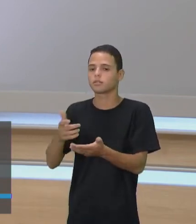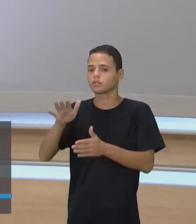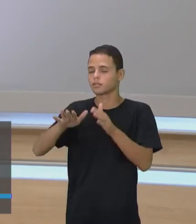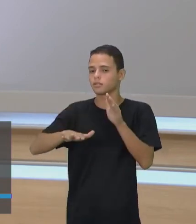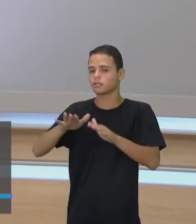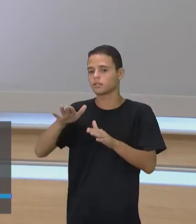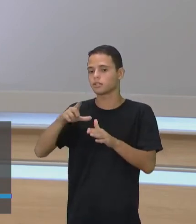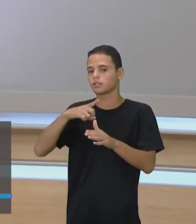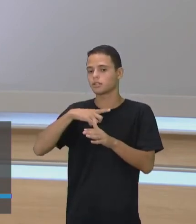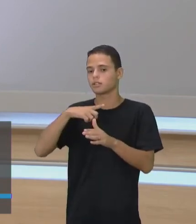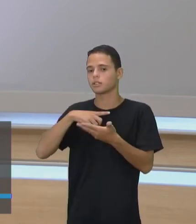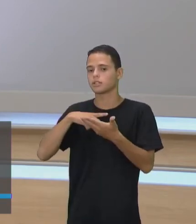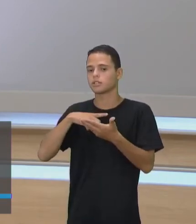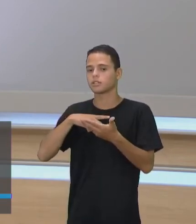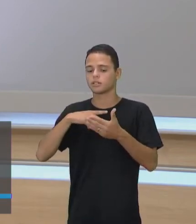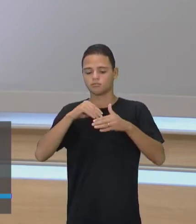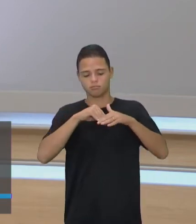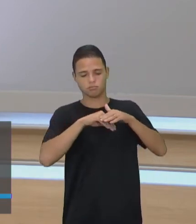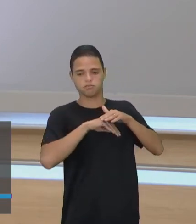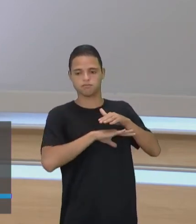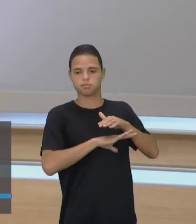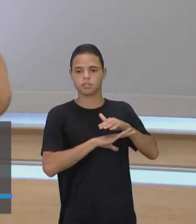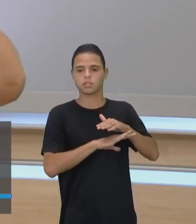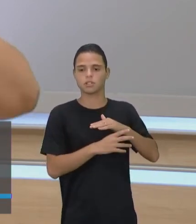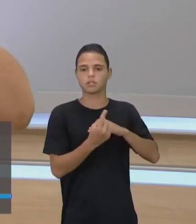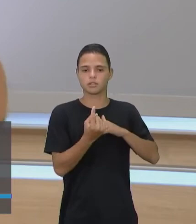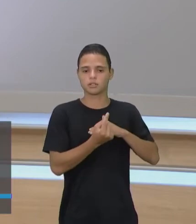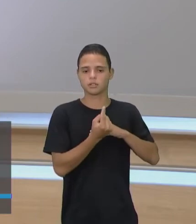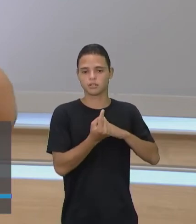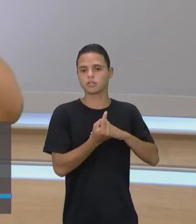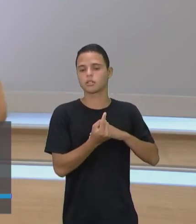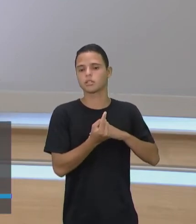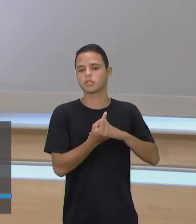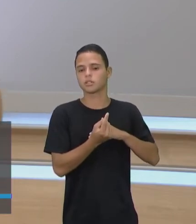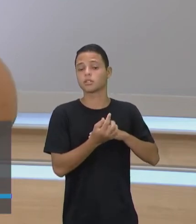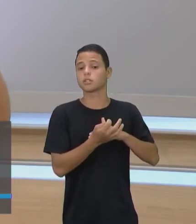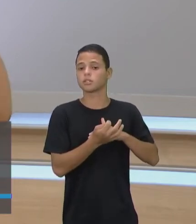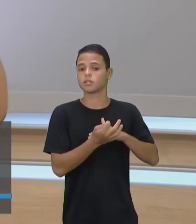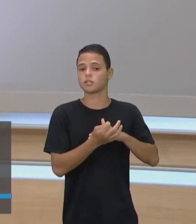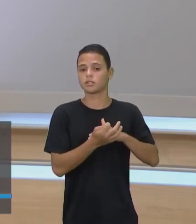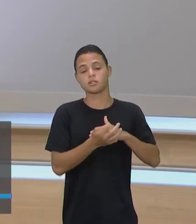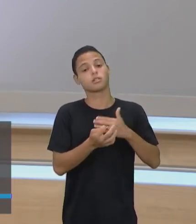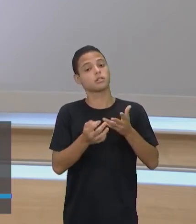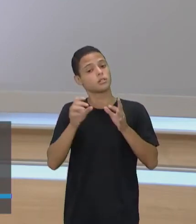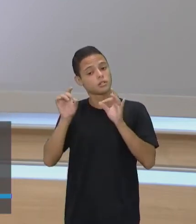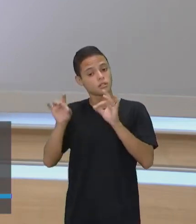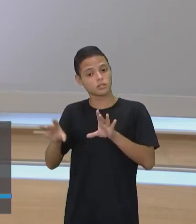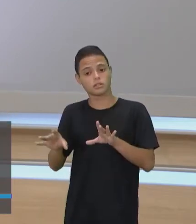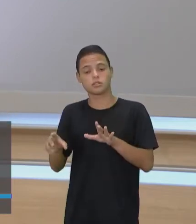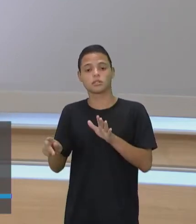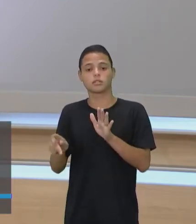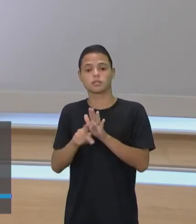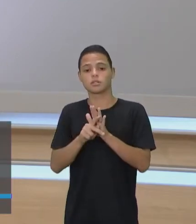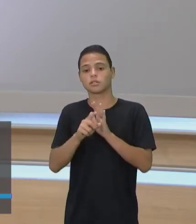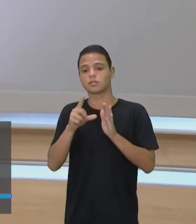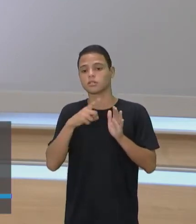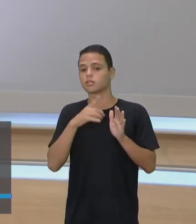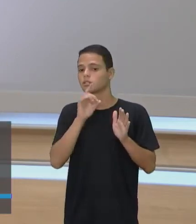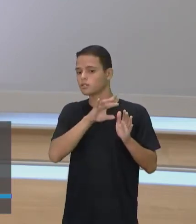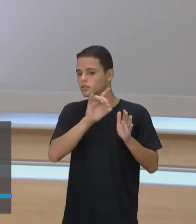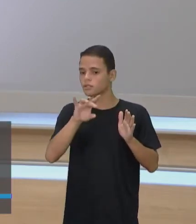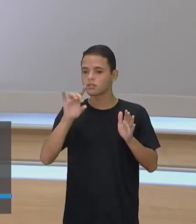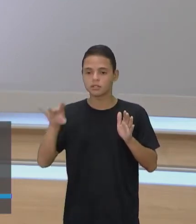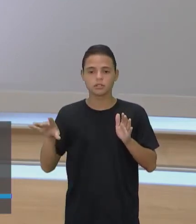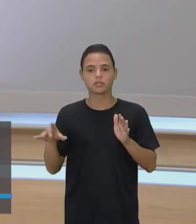vêm empacotadas individualmente, e aí além do lixo da própria embalagem, eu tenho cada